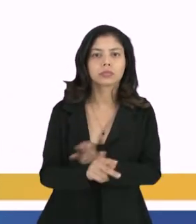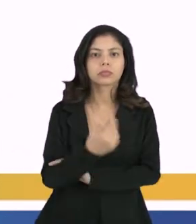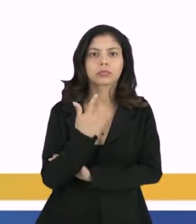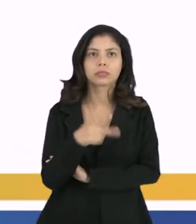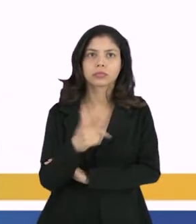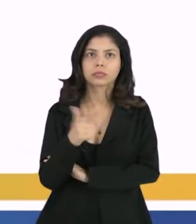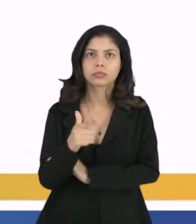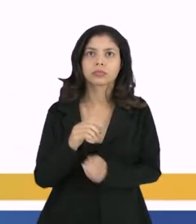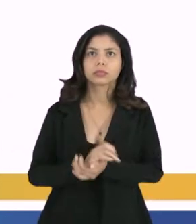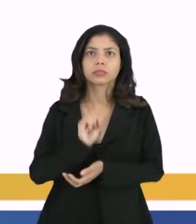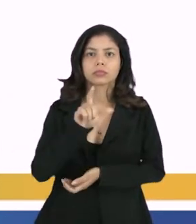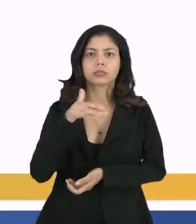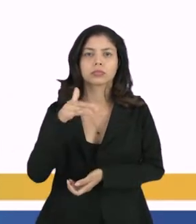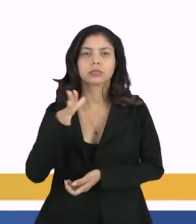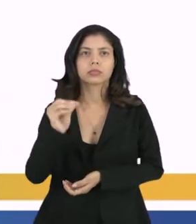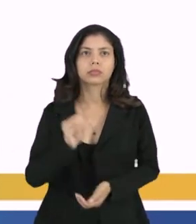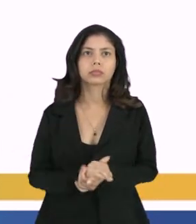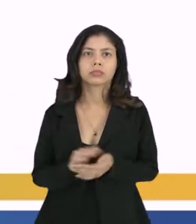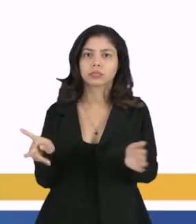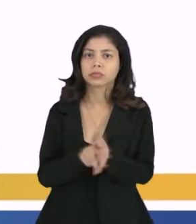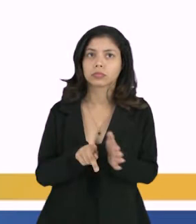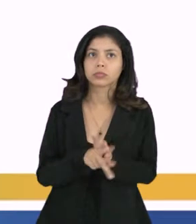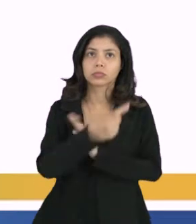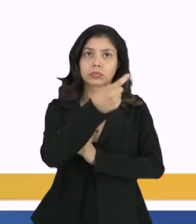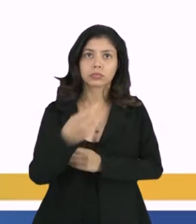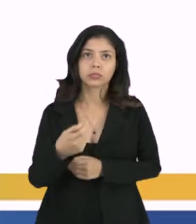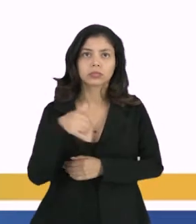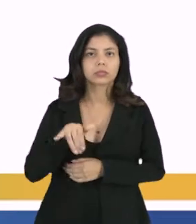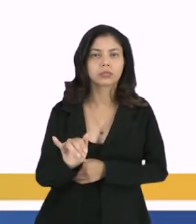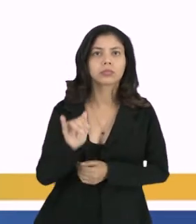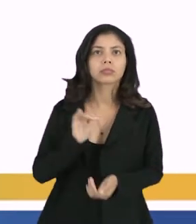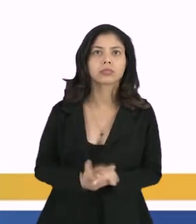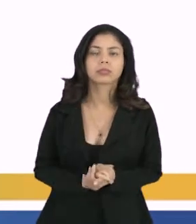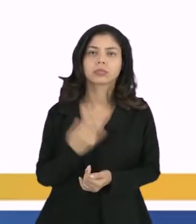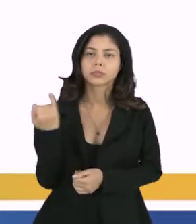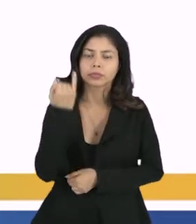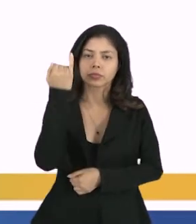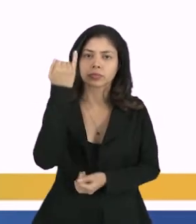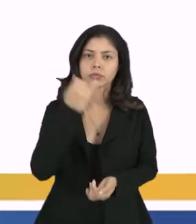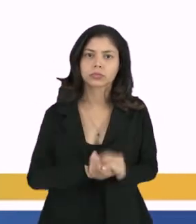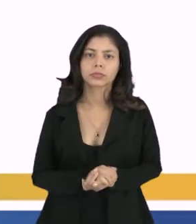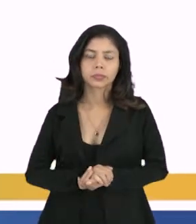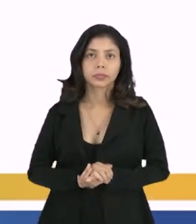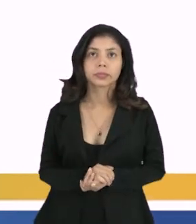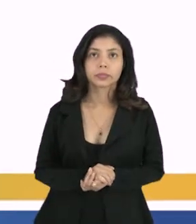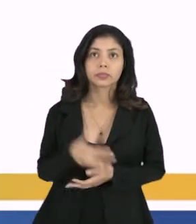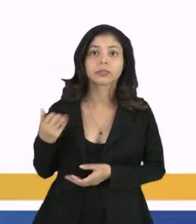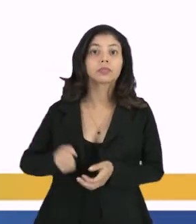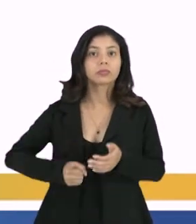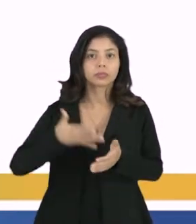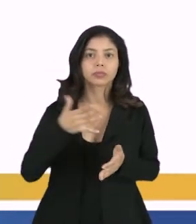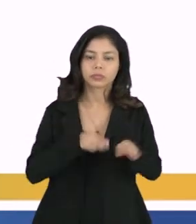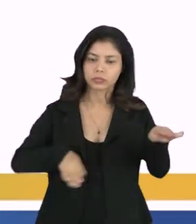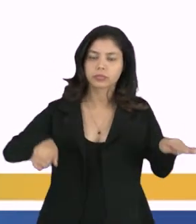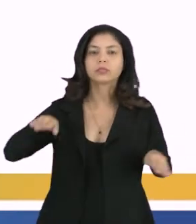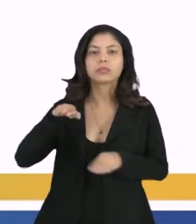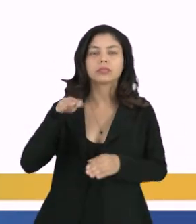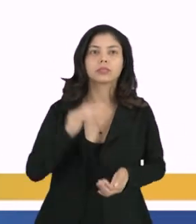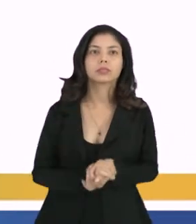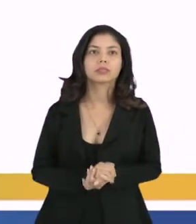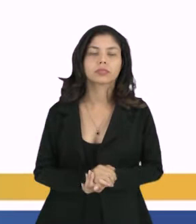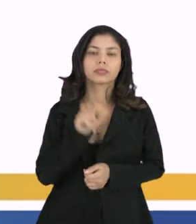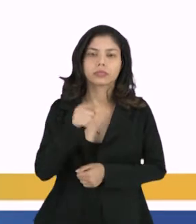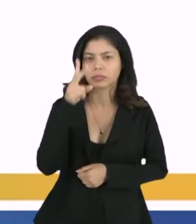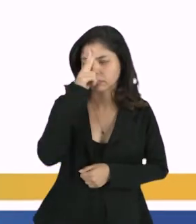solução. Então, a ordem da solução x e y, ela é importante, ela é bastante relevante. E